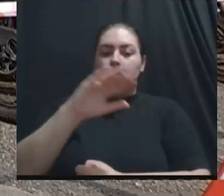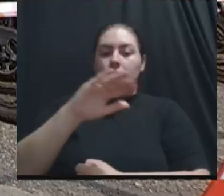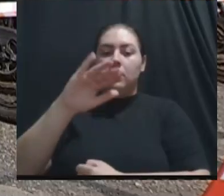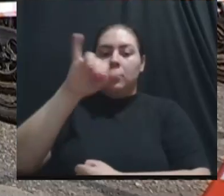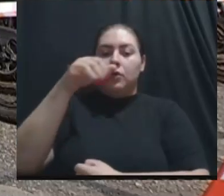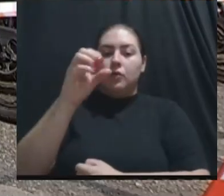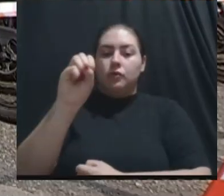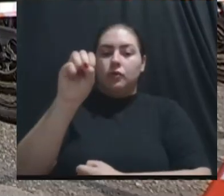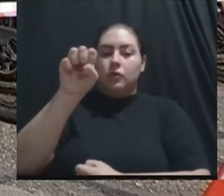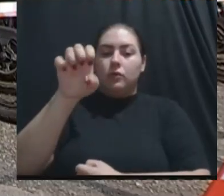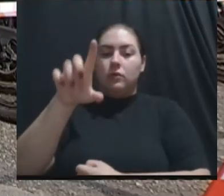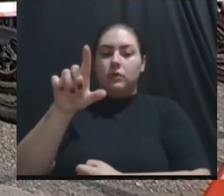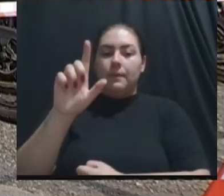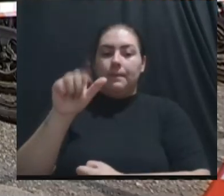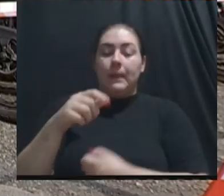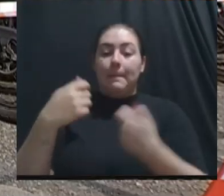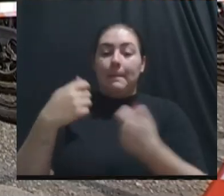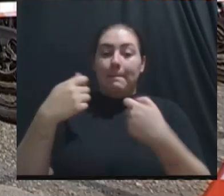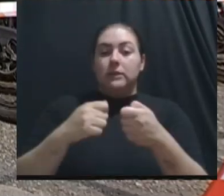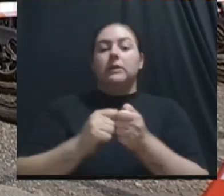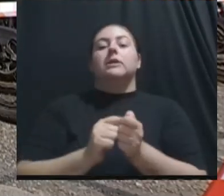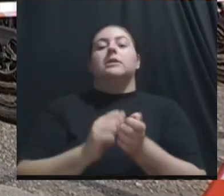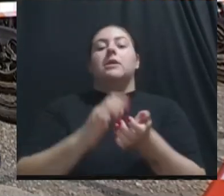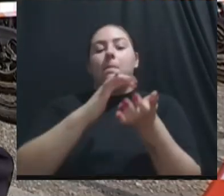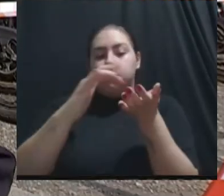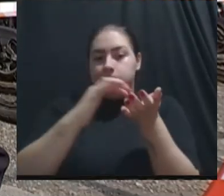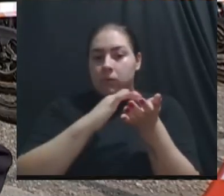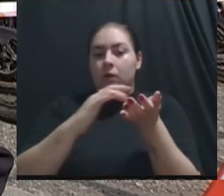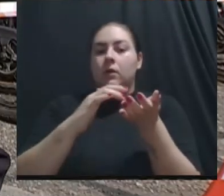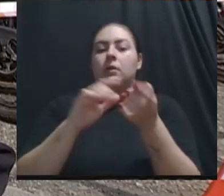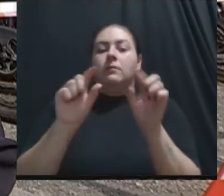esse pré-cadastro. O site é o